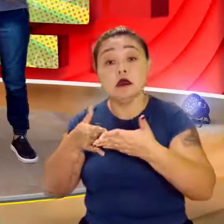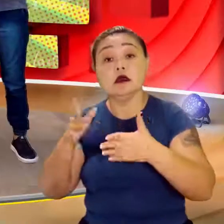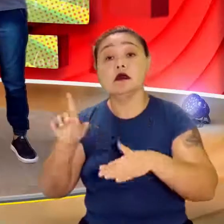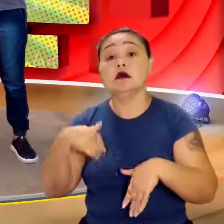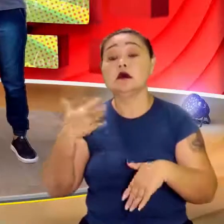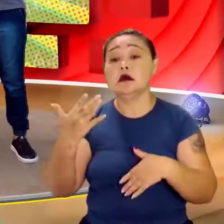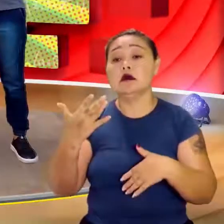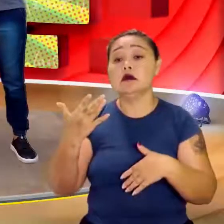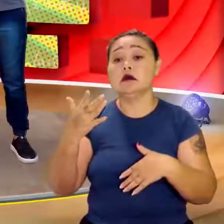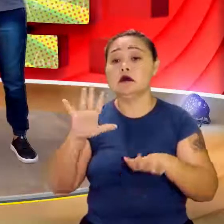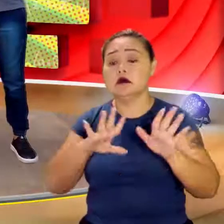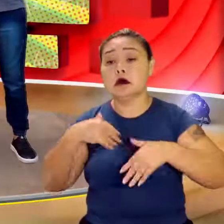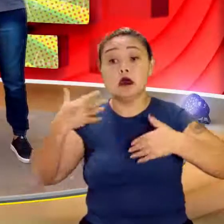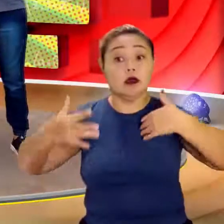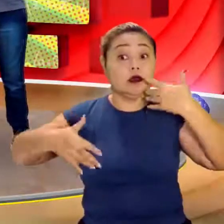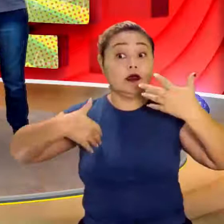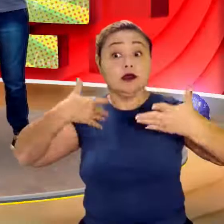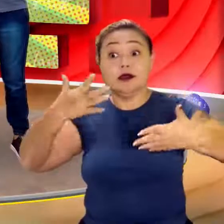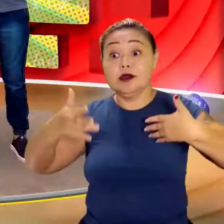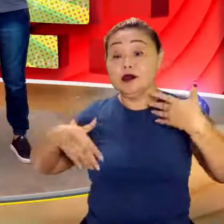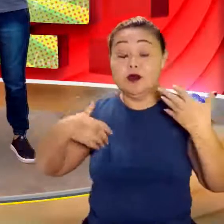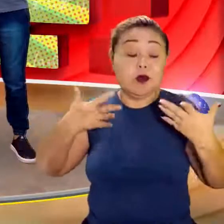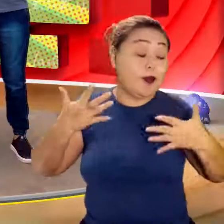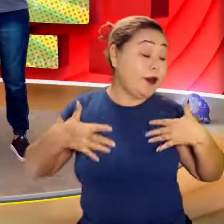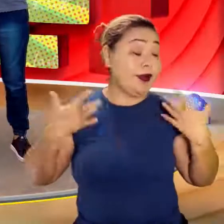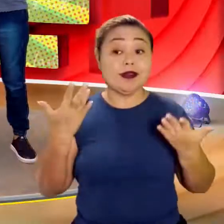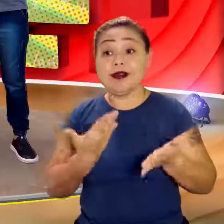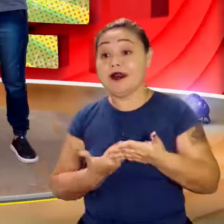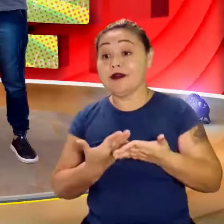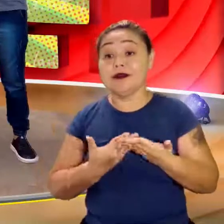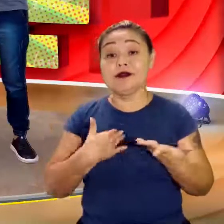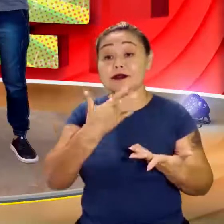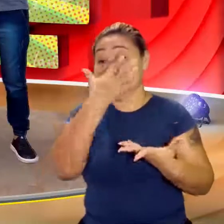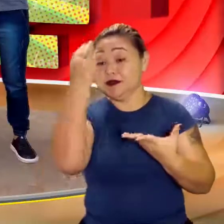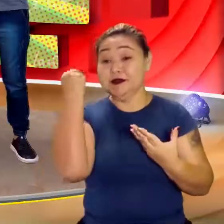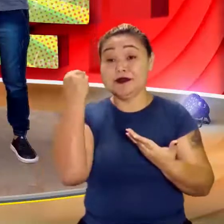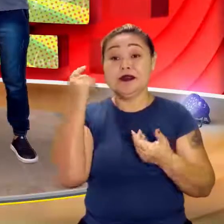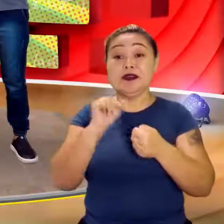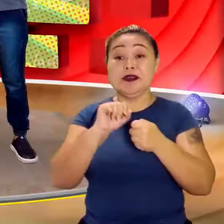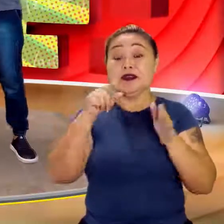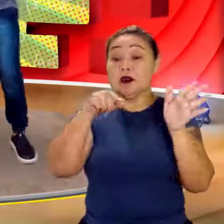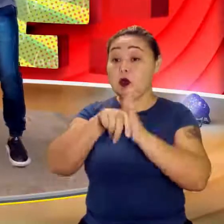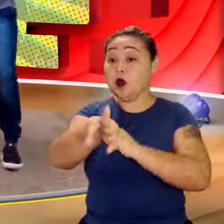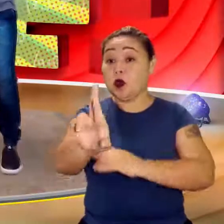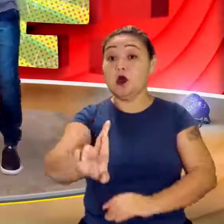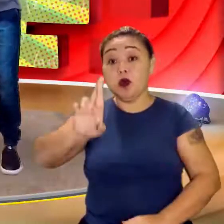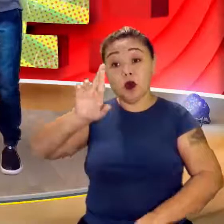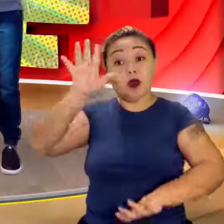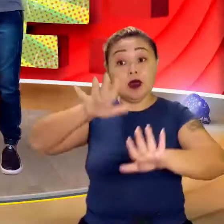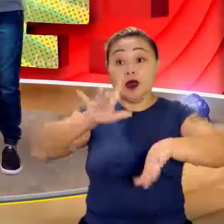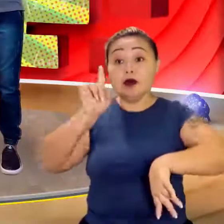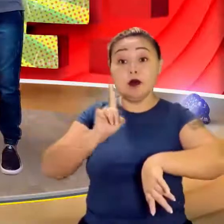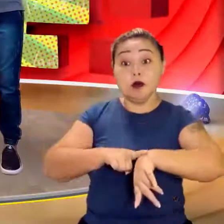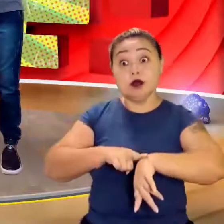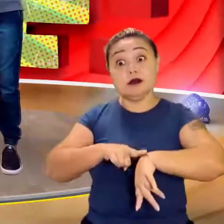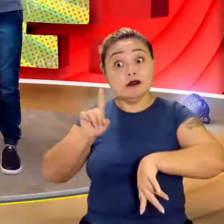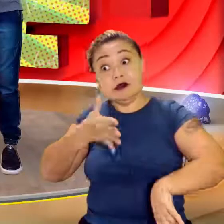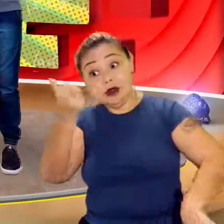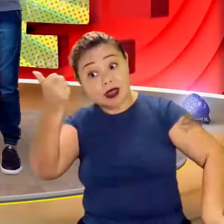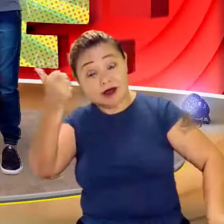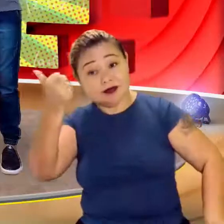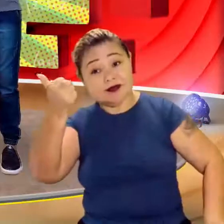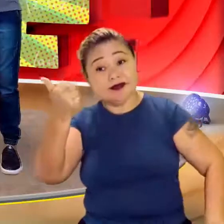na verdade, a gente se empolgou com a aula, não é? E esqueceu de uma aula com outra quiz. Mas a gente vai na hora e, opa, vamos